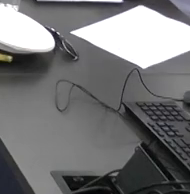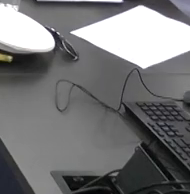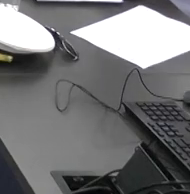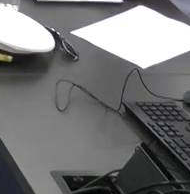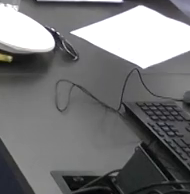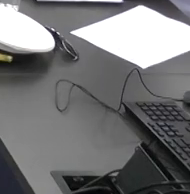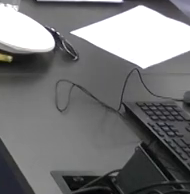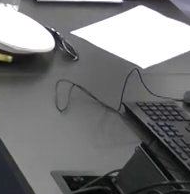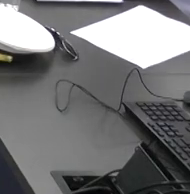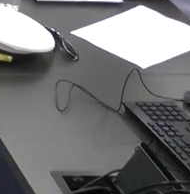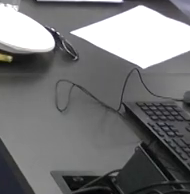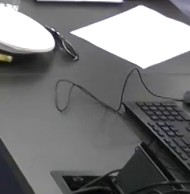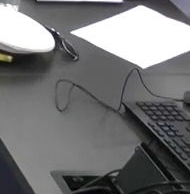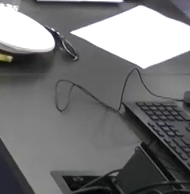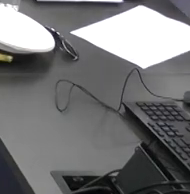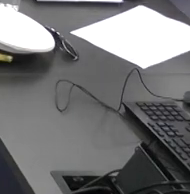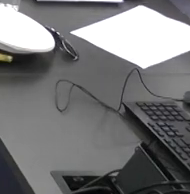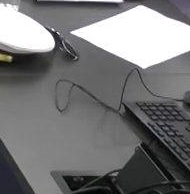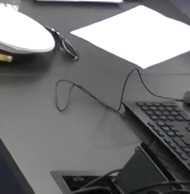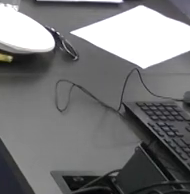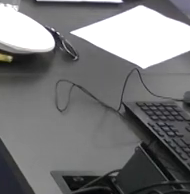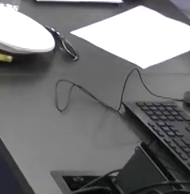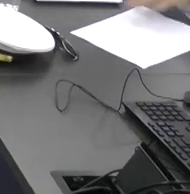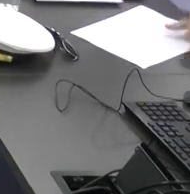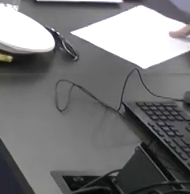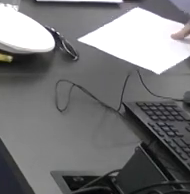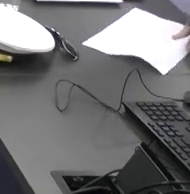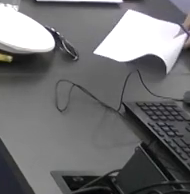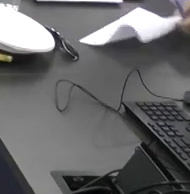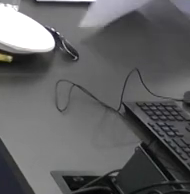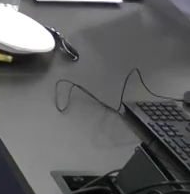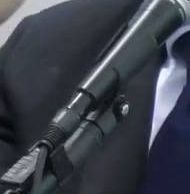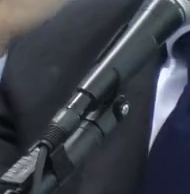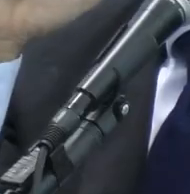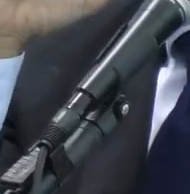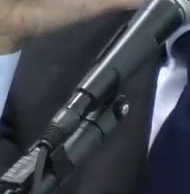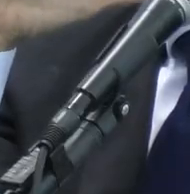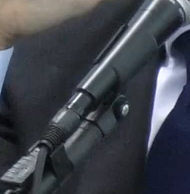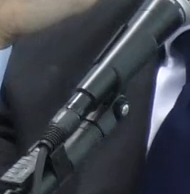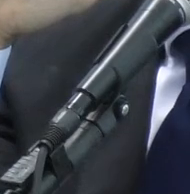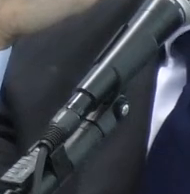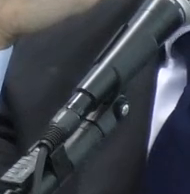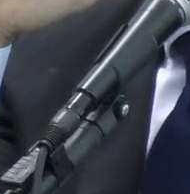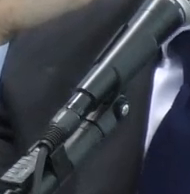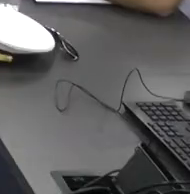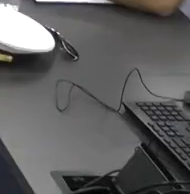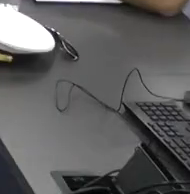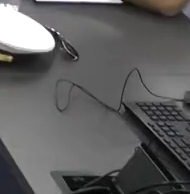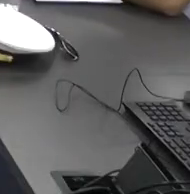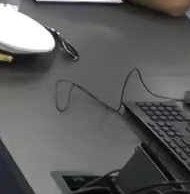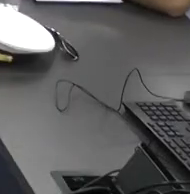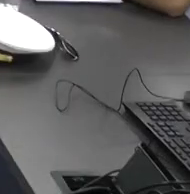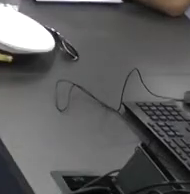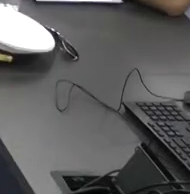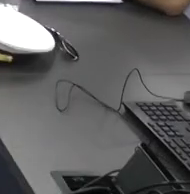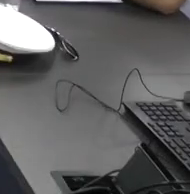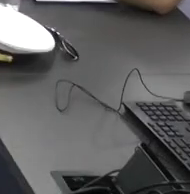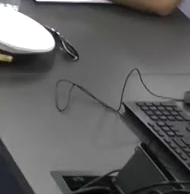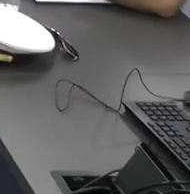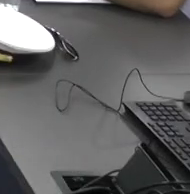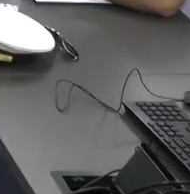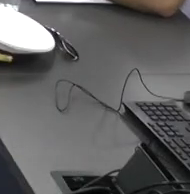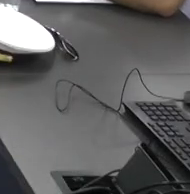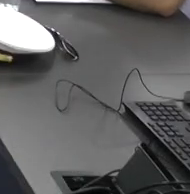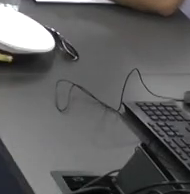da pergunta do deputado Jorge Felipe Neto. A palavra do deputado Rodrigo Amorim. Obrigado aí. O microfone do